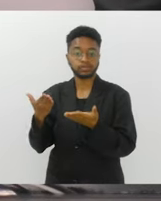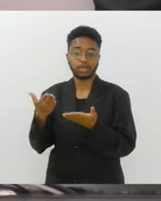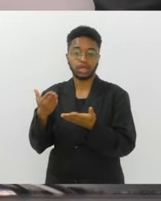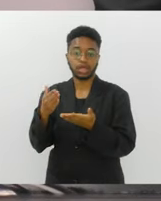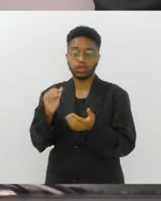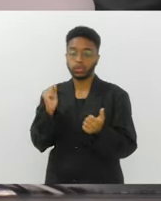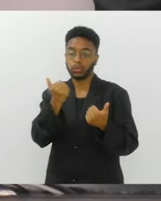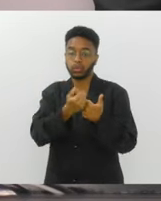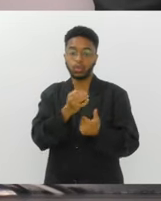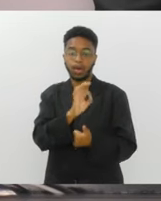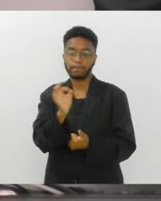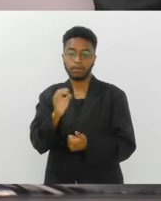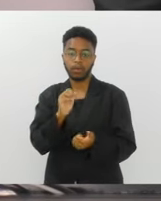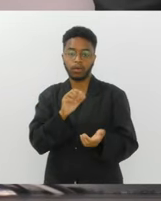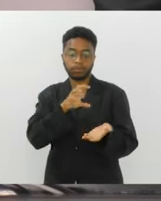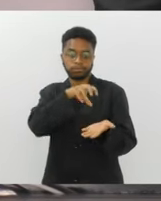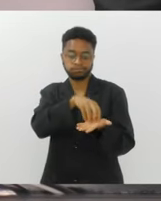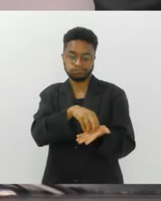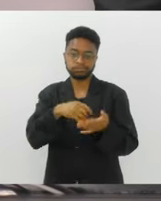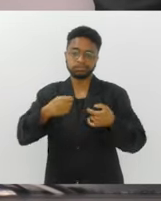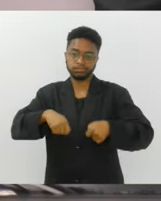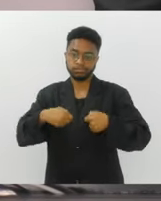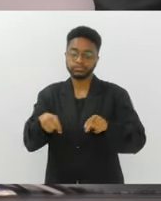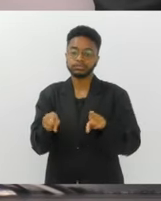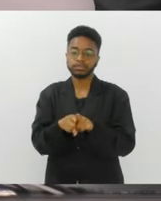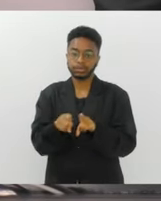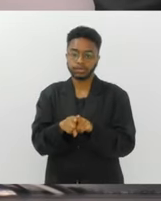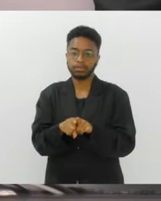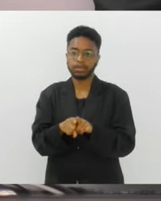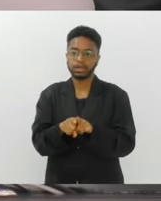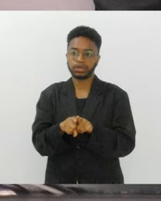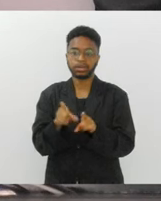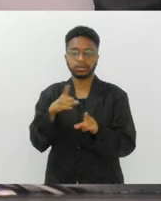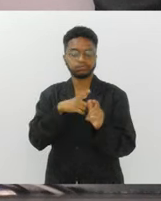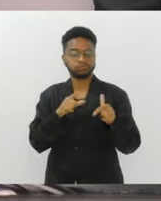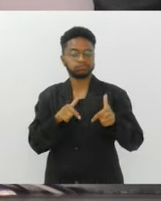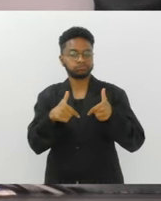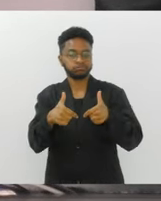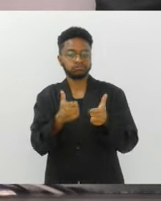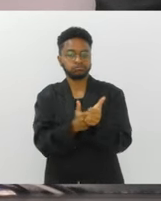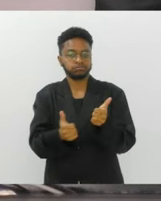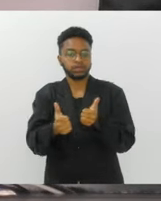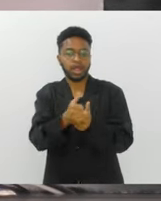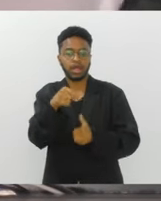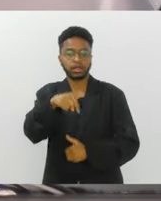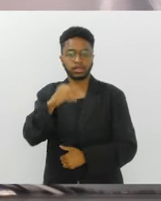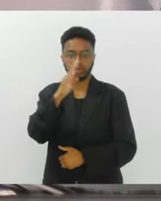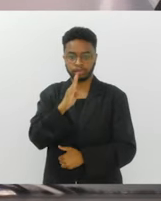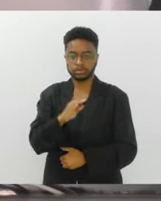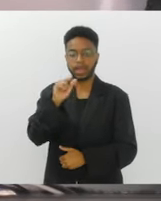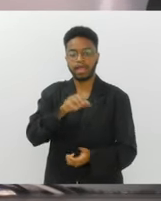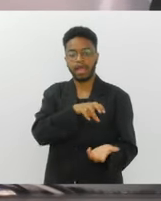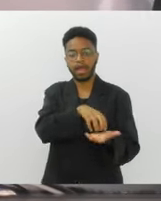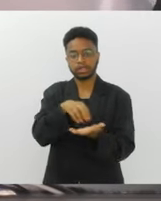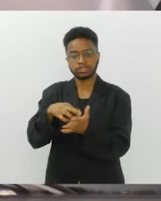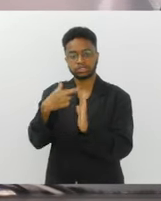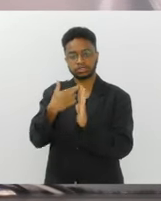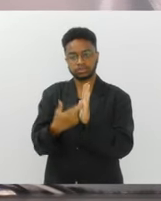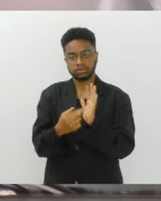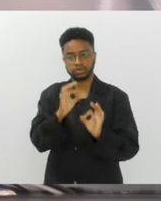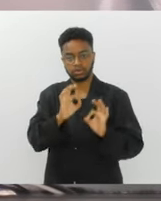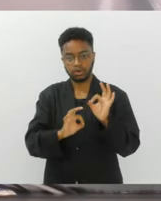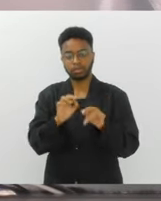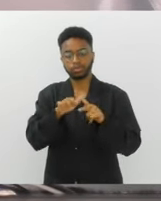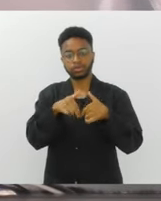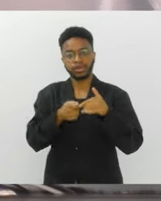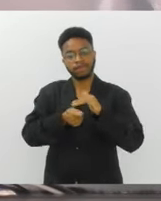órgão necessário, atualmente de absoluta vanguarda no Brasil, que são as agências reguladoras, por um